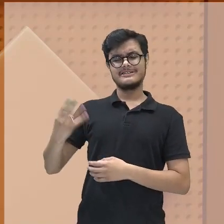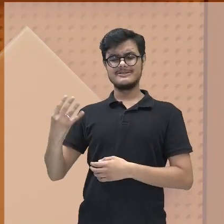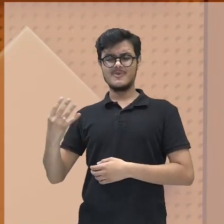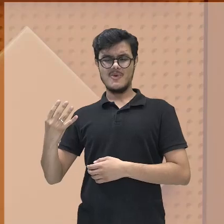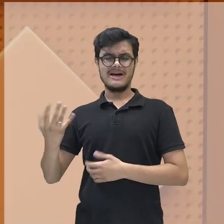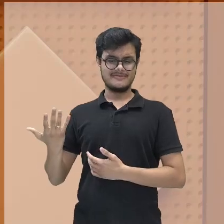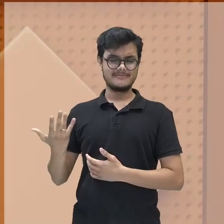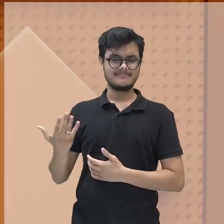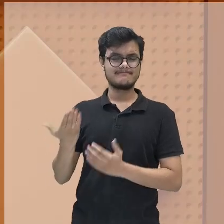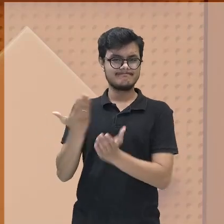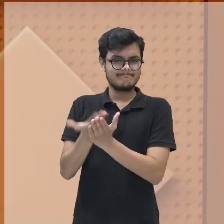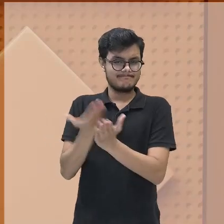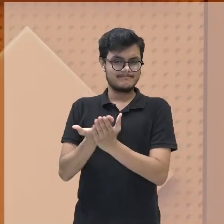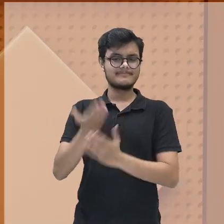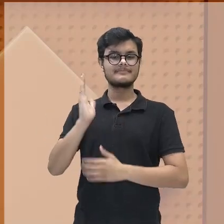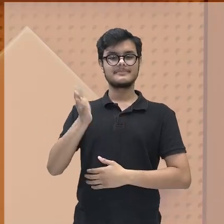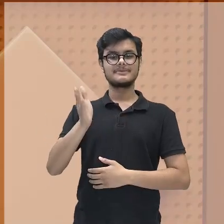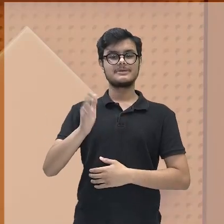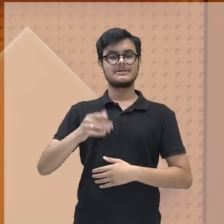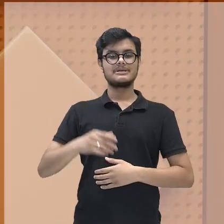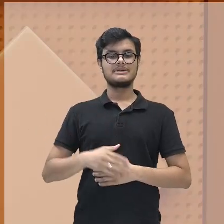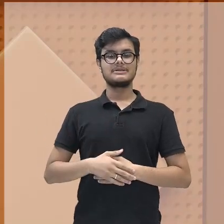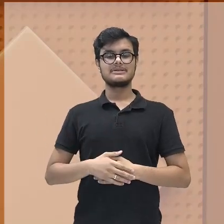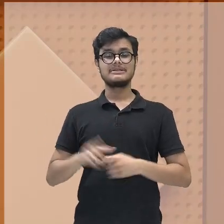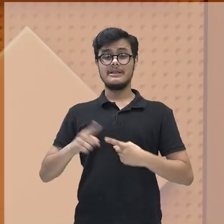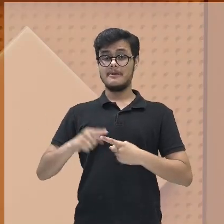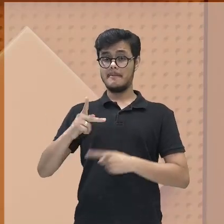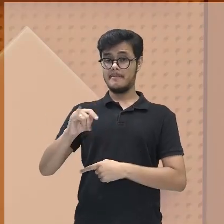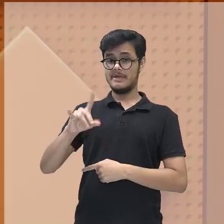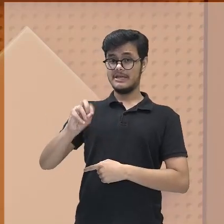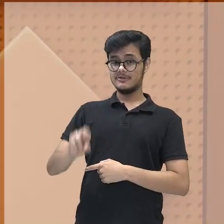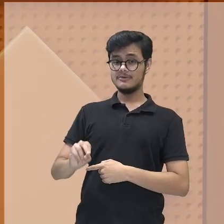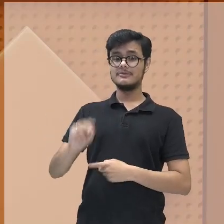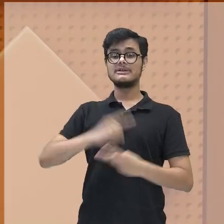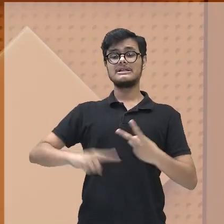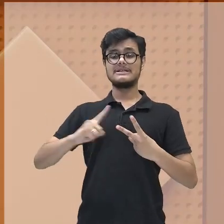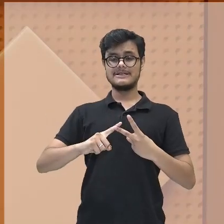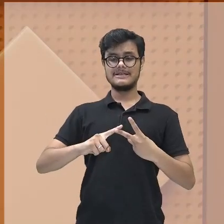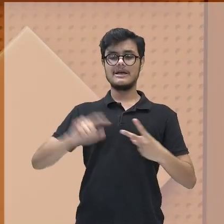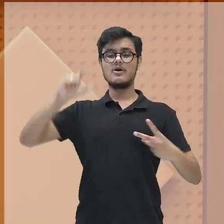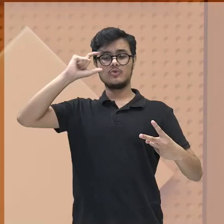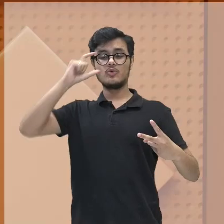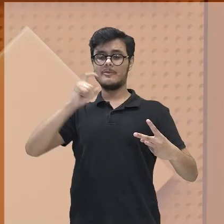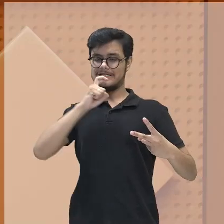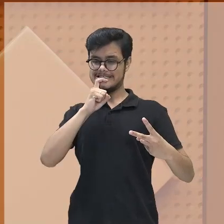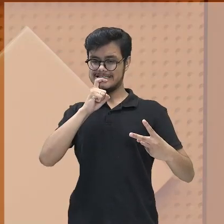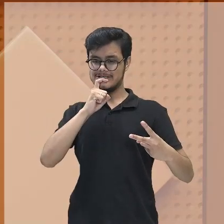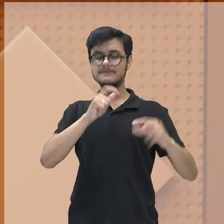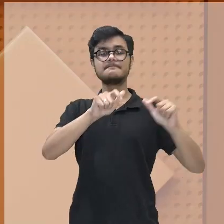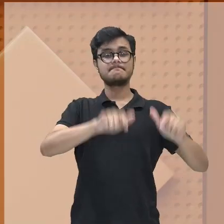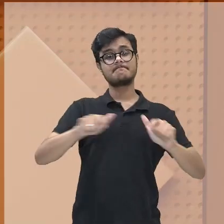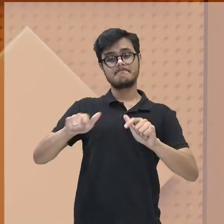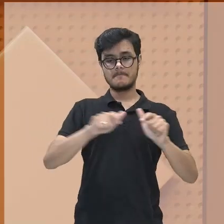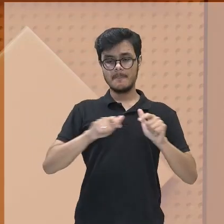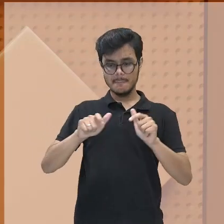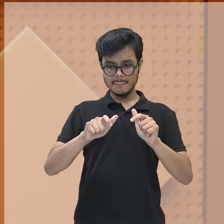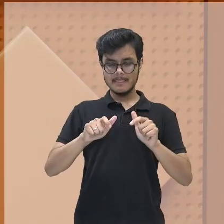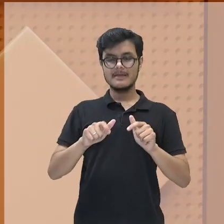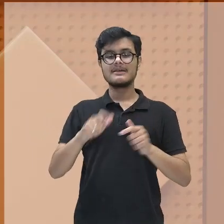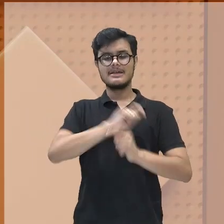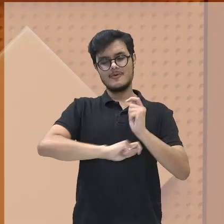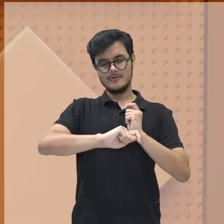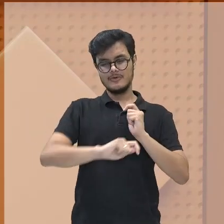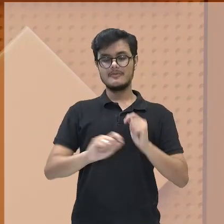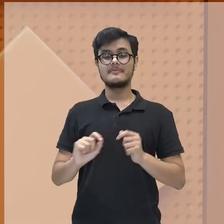né, que a gente observou do geógrafo Pedro Pinchas Geiger, que são os complexos regionais ou regiões geoeconômicas,